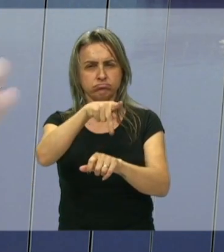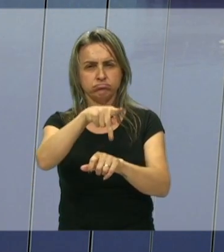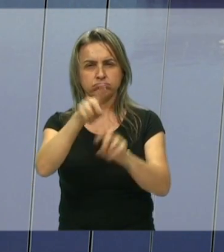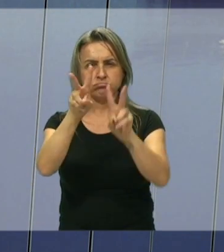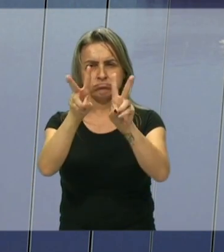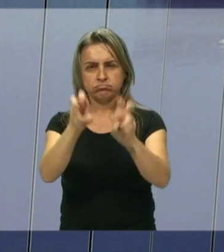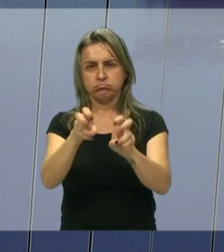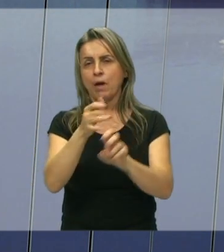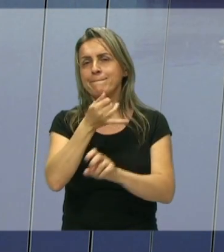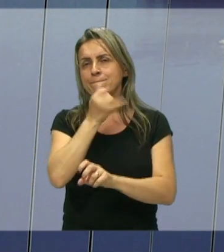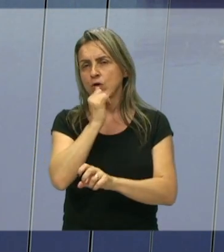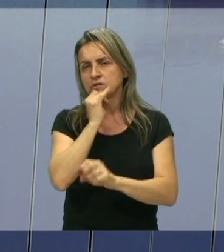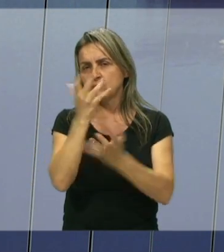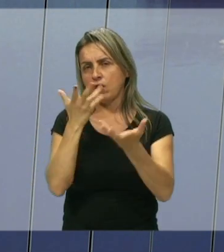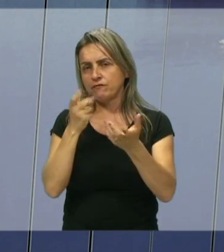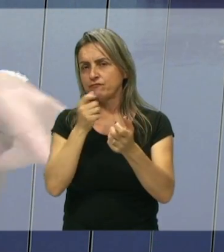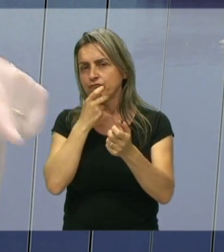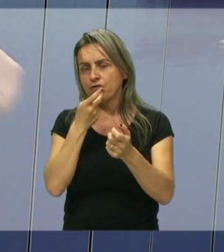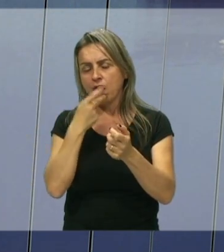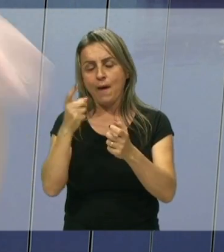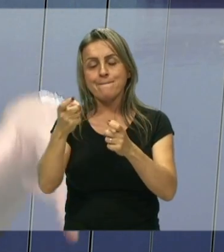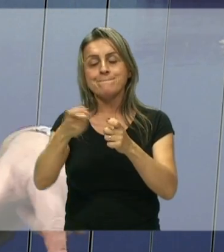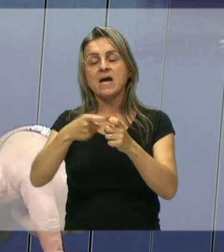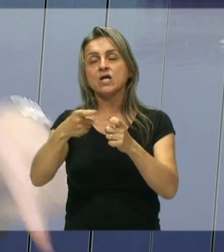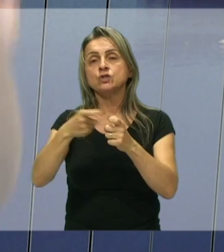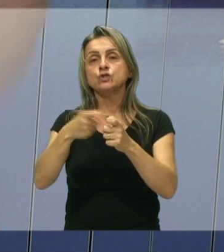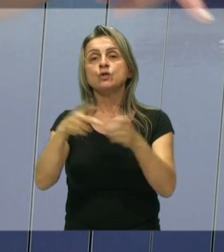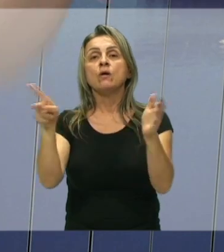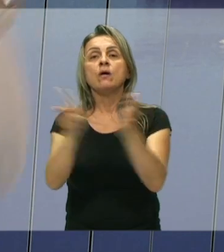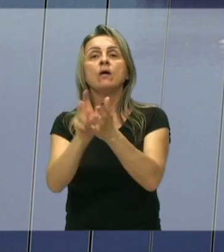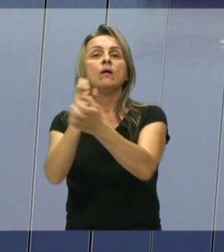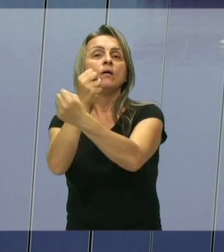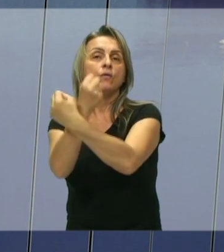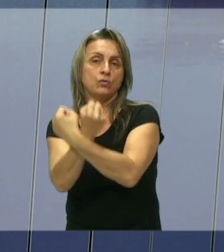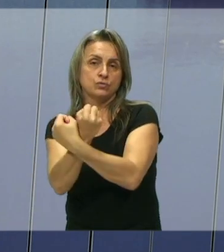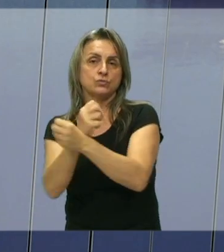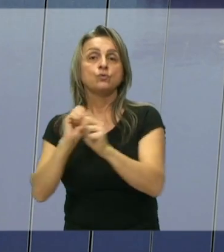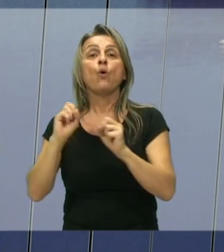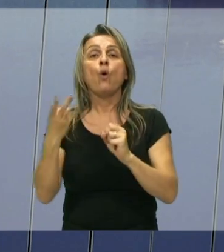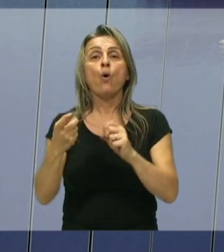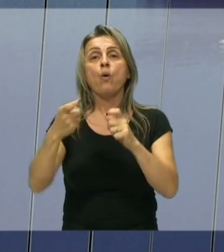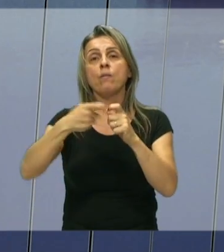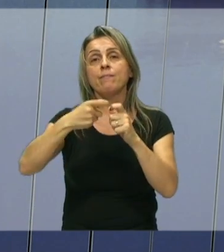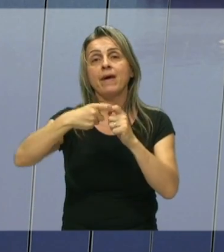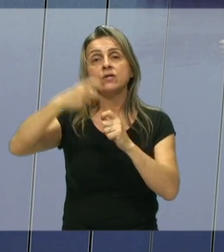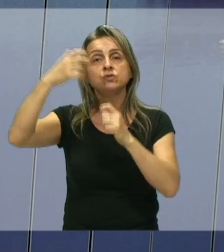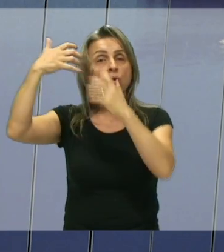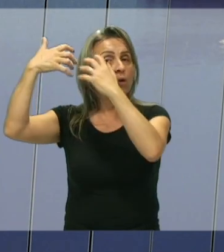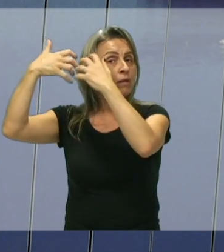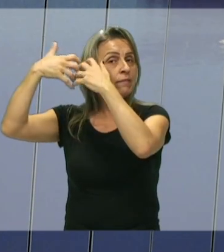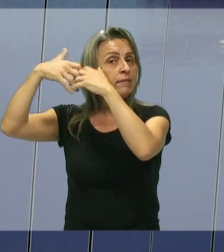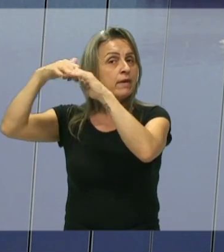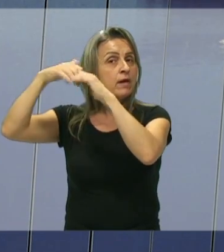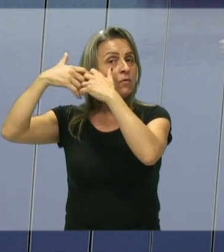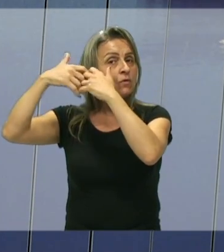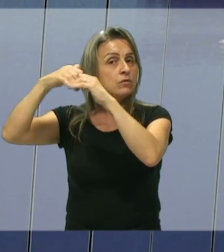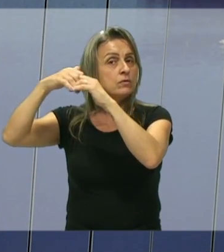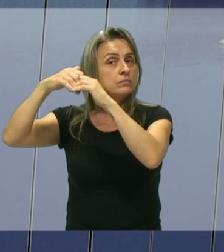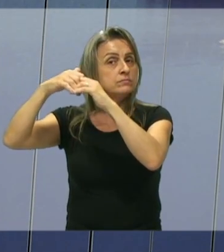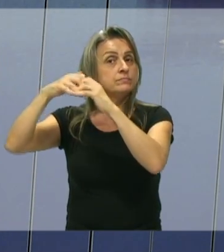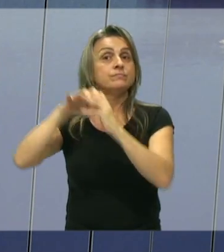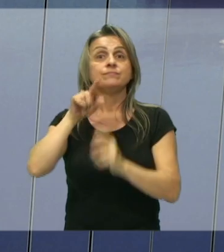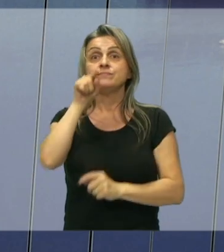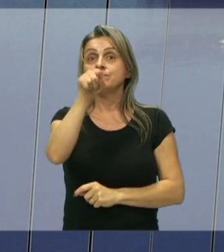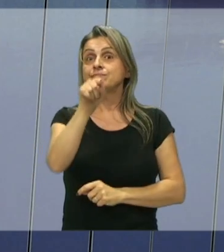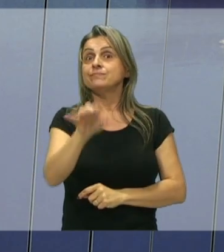com um ortopedista. Às vezes o teu problema não é para o ortopedista, é para um neurologista, mas você escolhe. E daí você vai